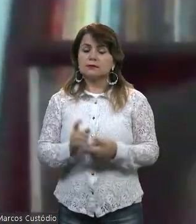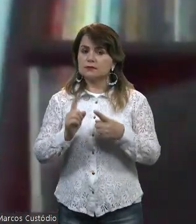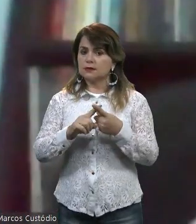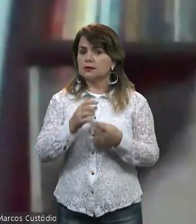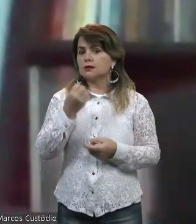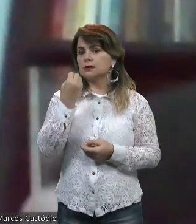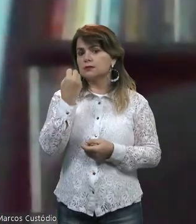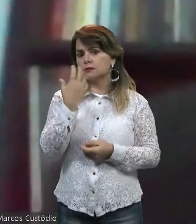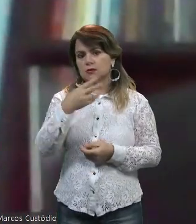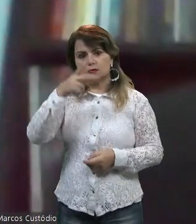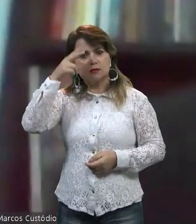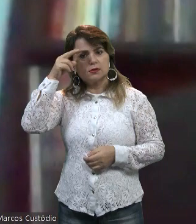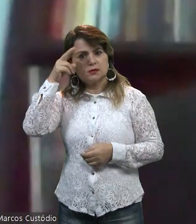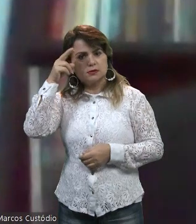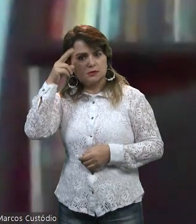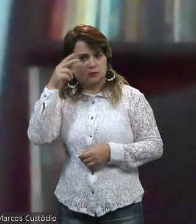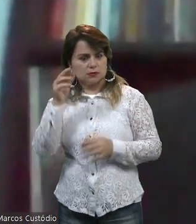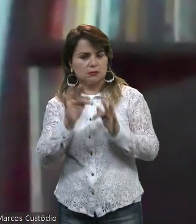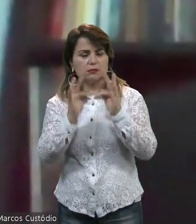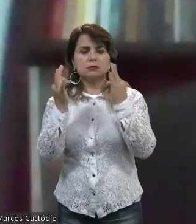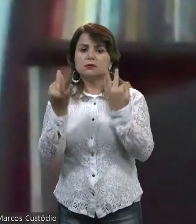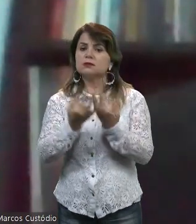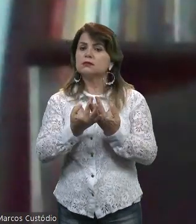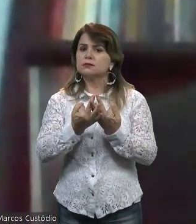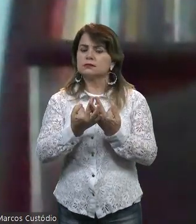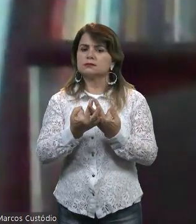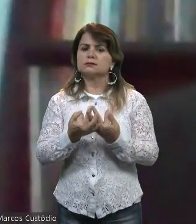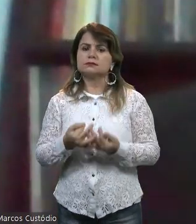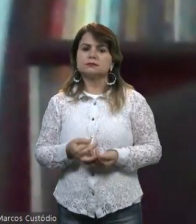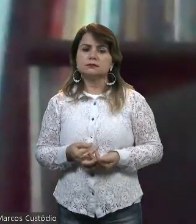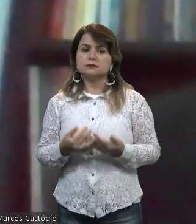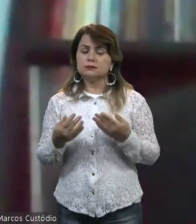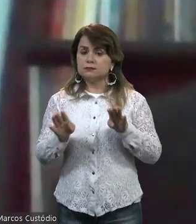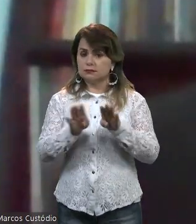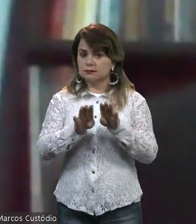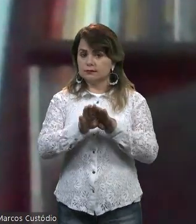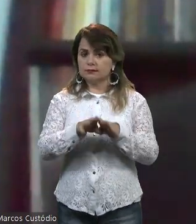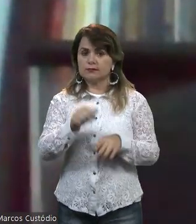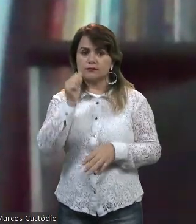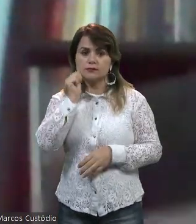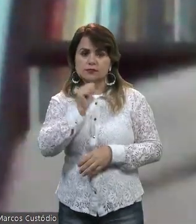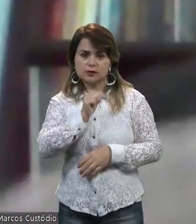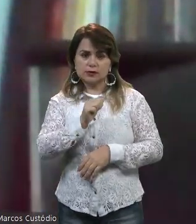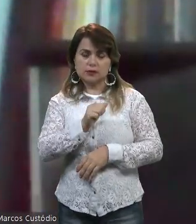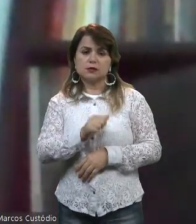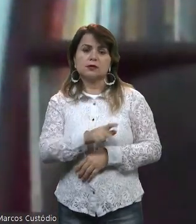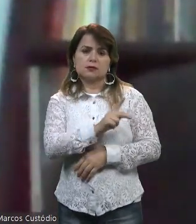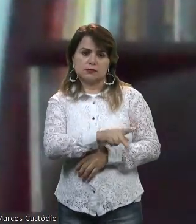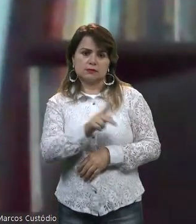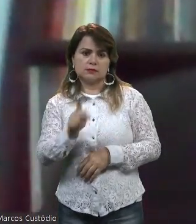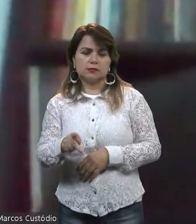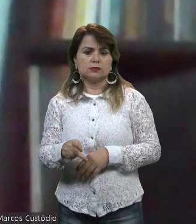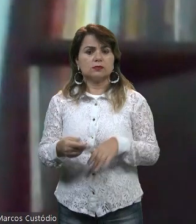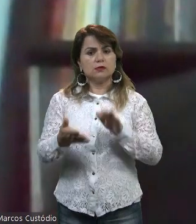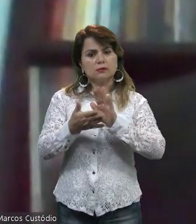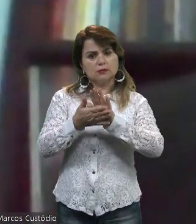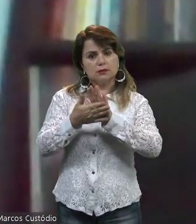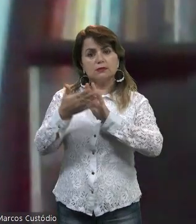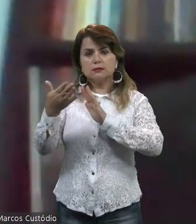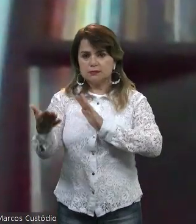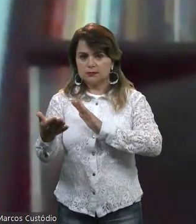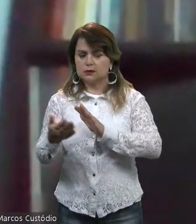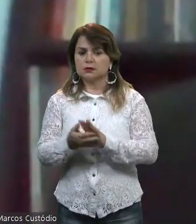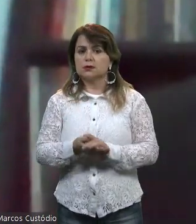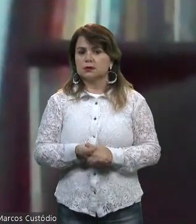dignifica a história da família como um todo. E também eu queria parabenizar a professora Daniela pela redação do currículo. Eu